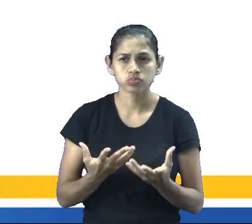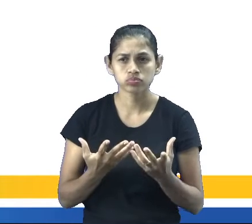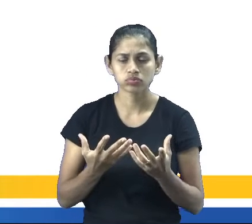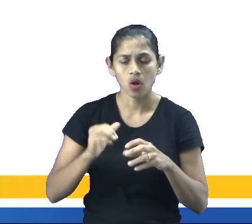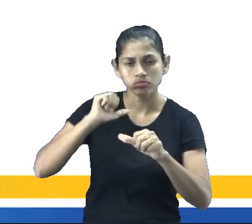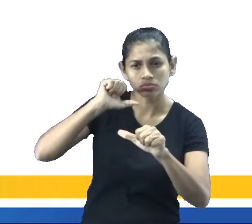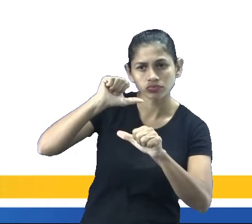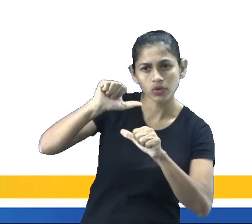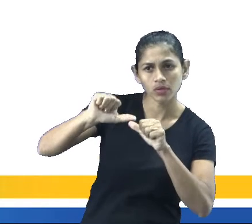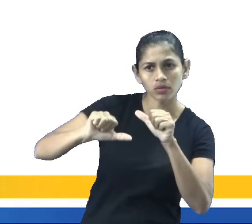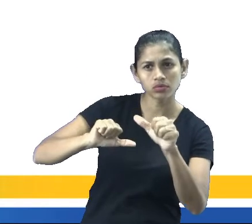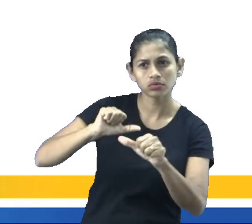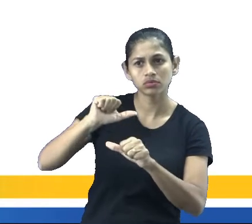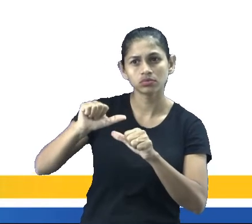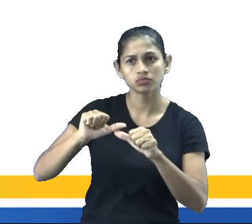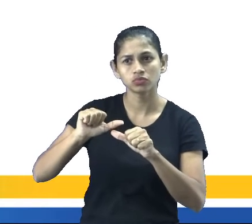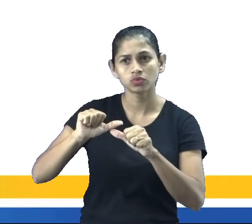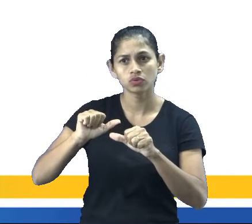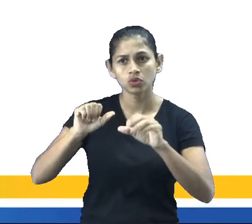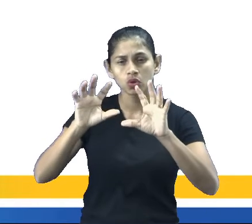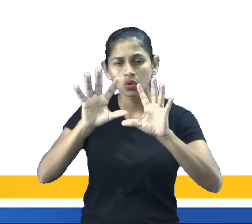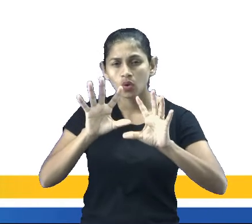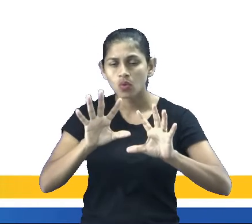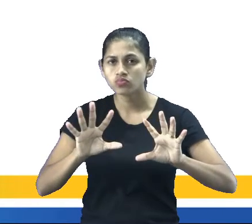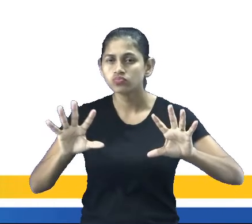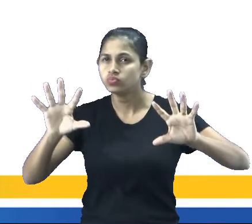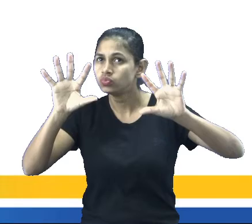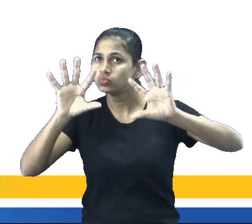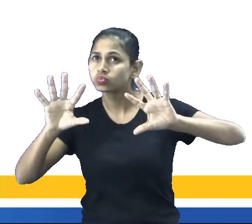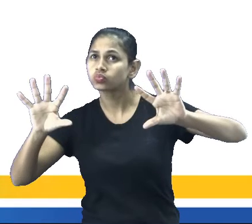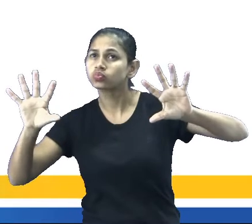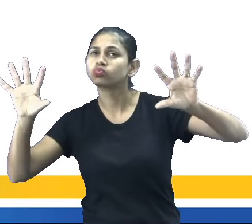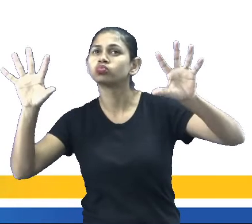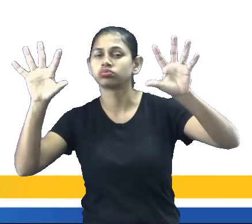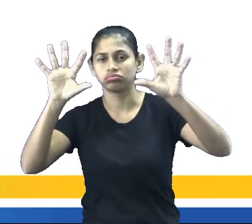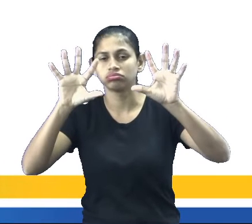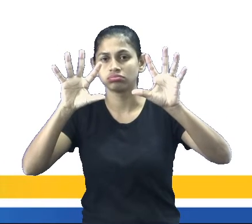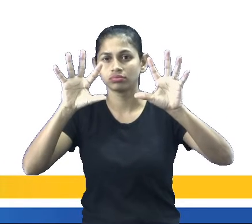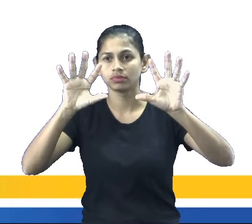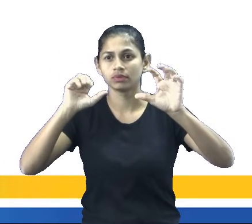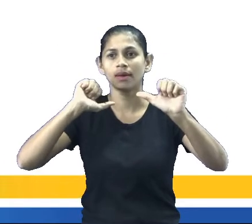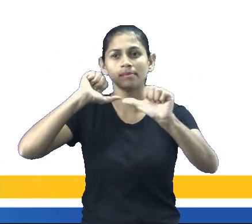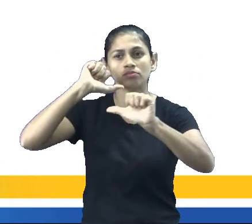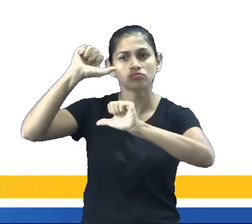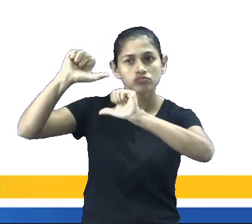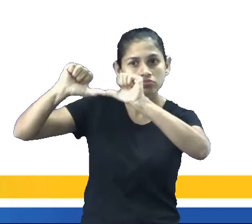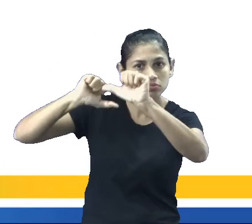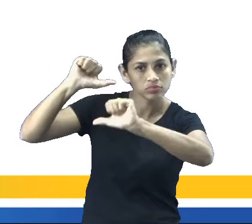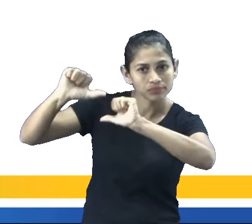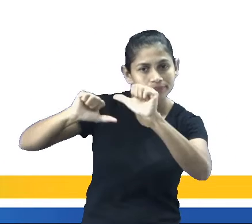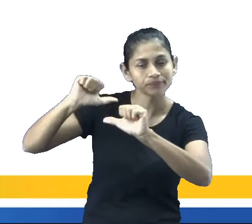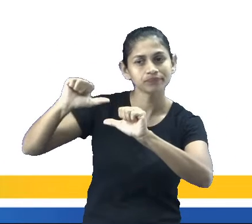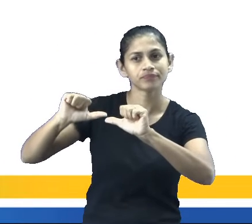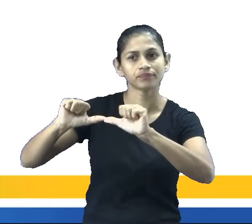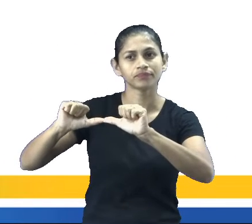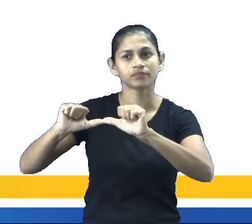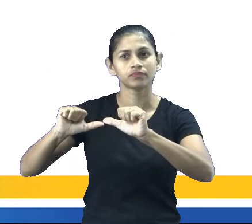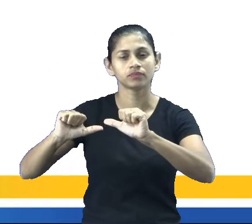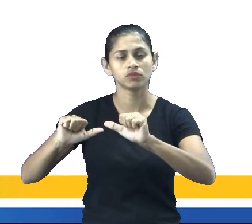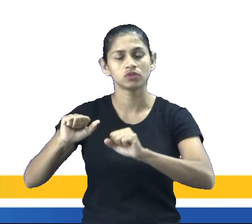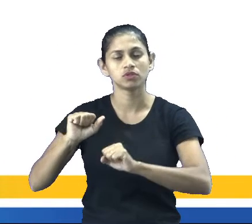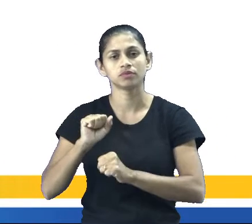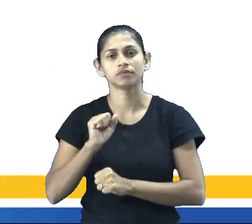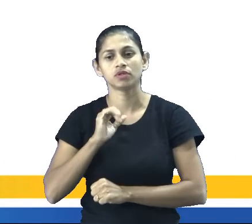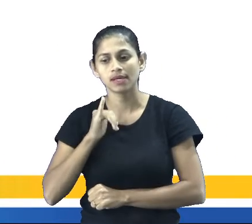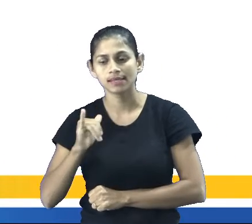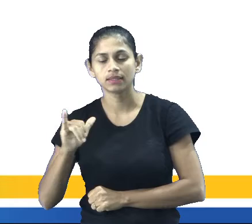girar a turbina, e aí, a partir dessa energia cinética, a gente vai converter ele em energia elétrica.